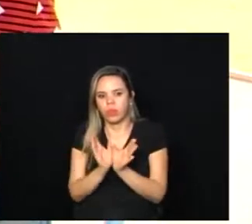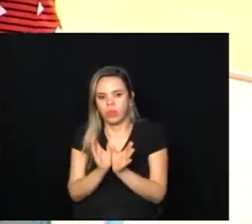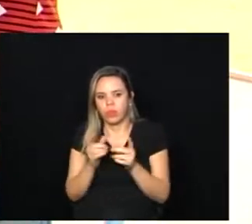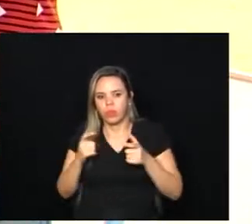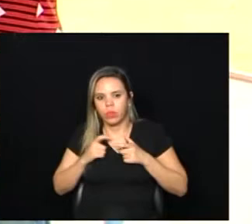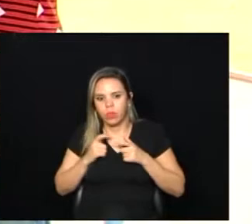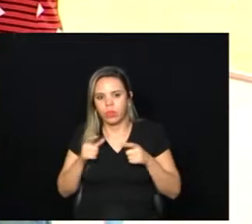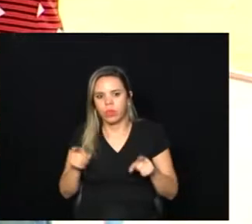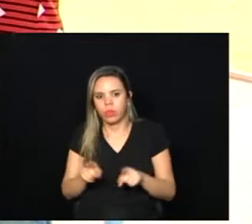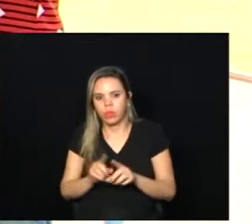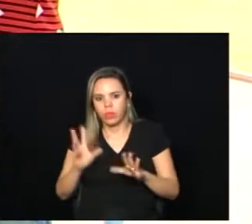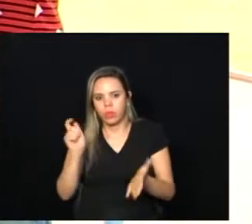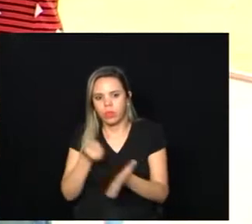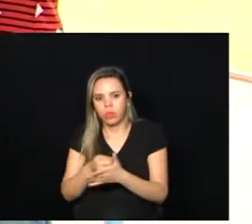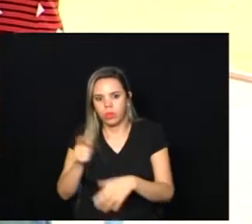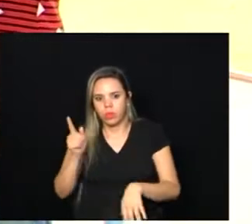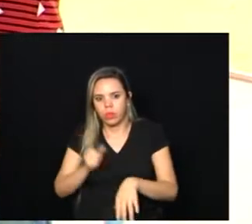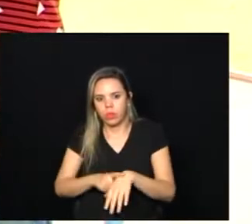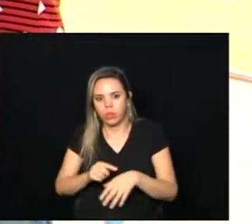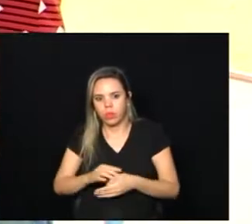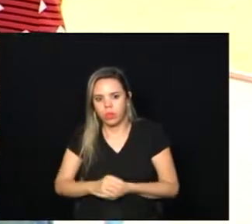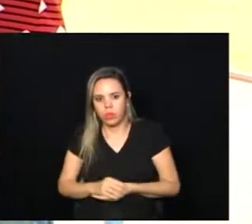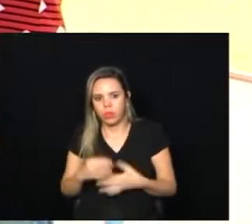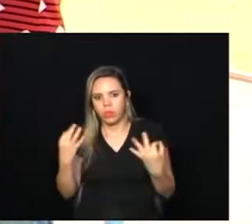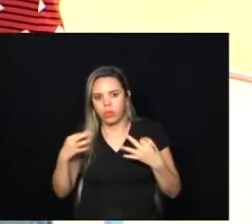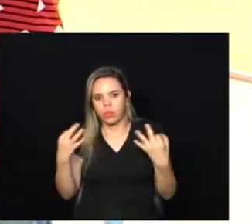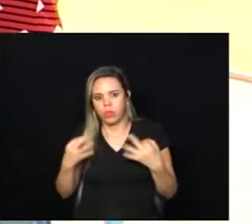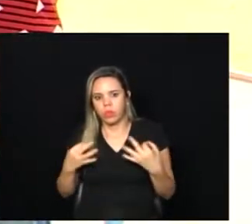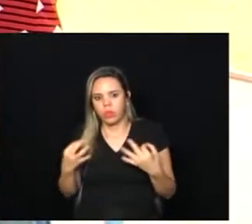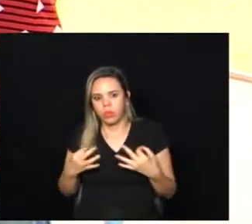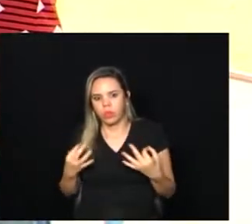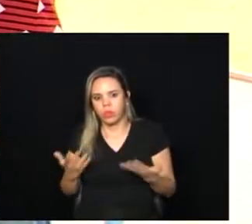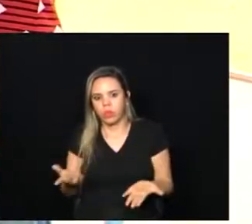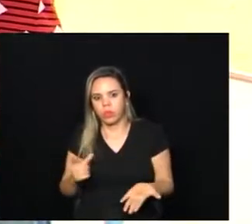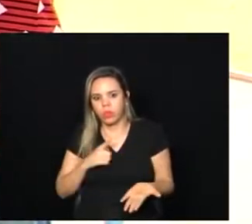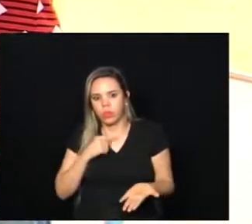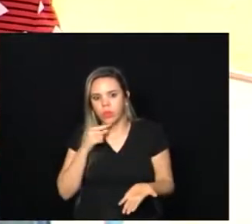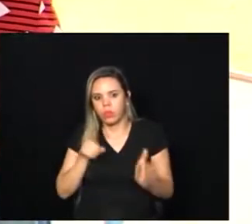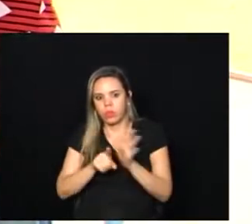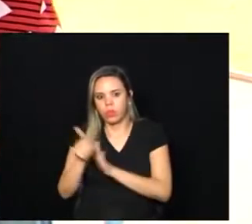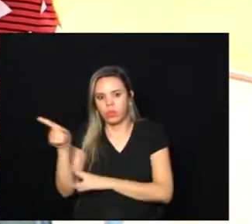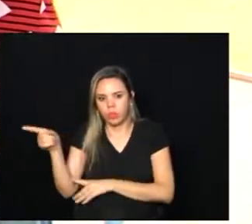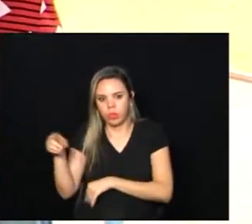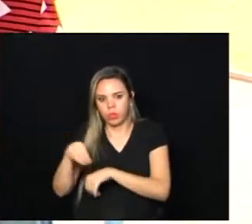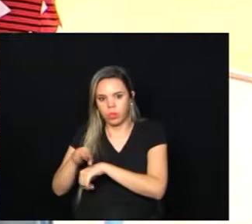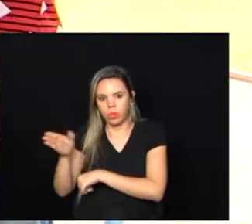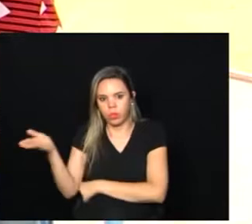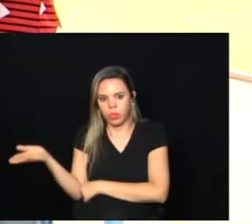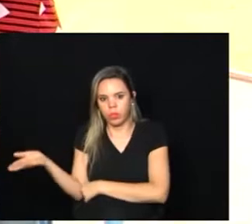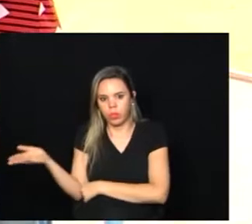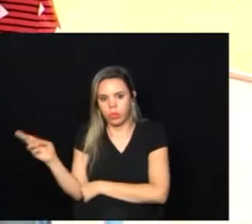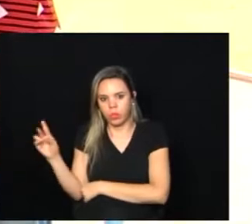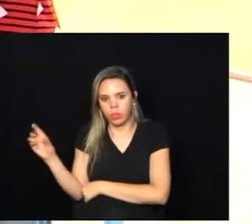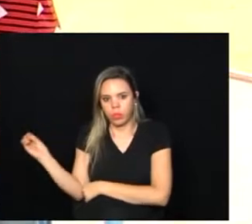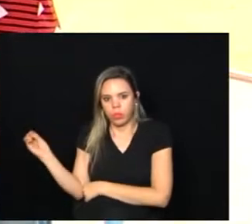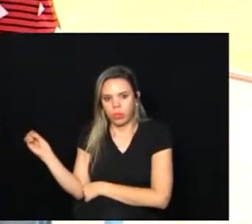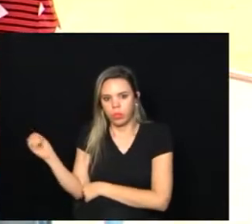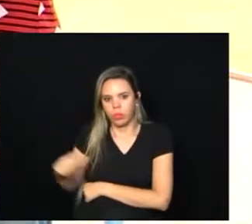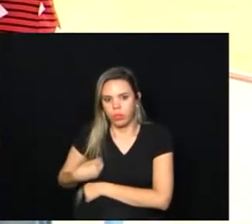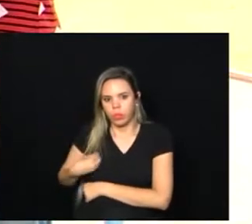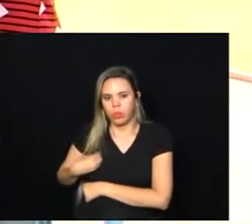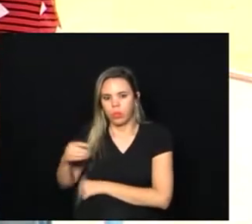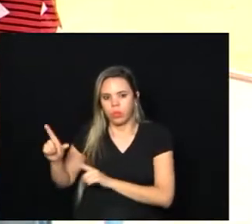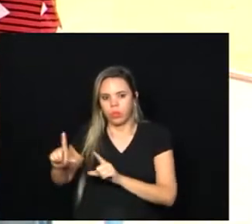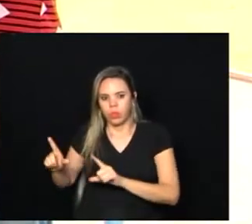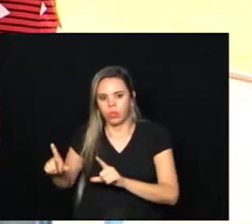para o segundo. Tudo pago na hora. Perfeito. Bom, tem alguma pergunta para eu repassar aqui para o Ricardo, que está conosco ao